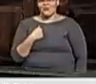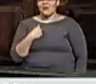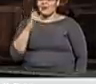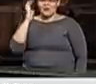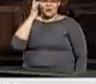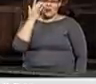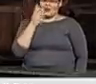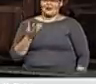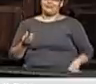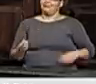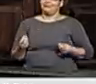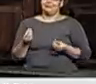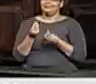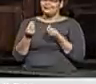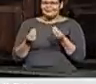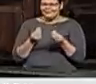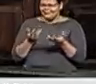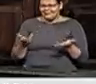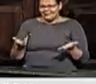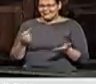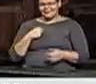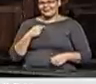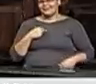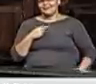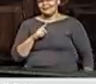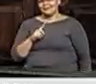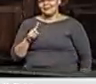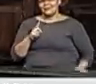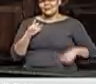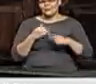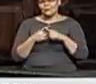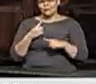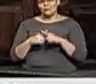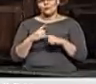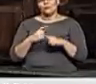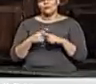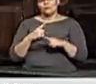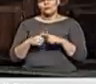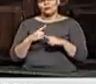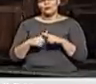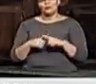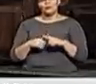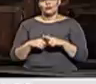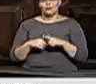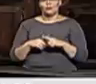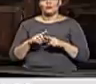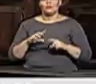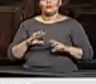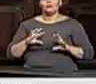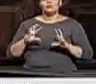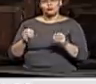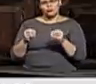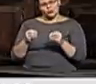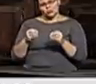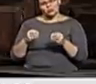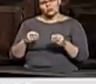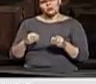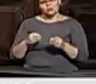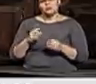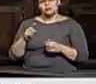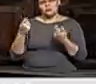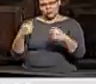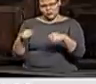Eu acho demais para conta. Não só porque eu não tenho todos os petrechos necessários,